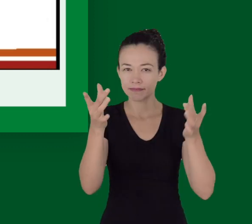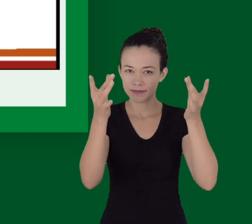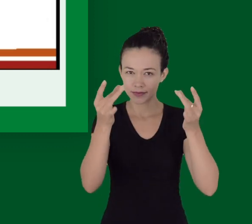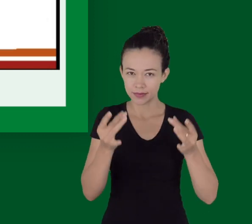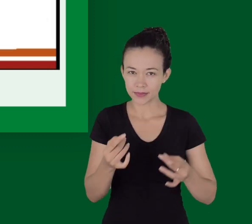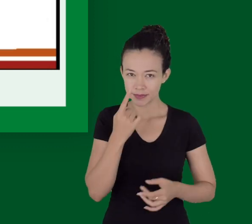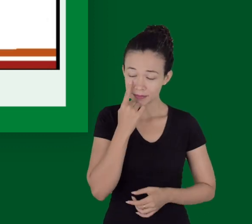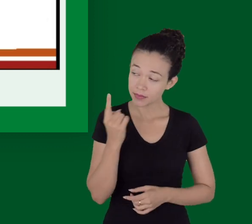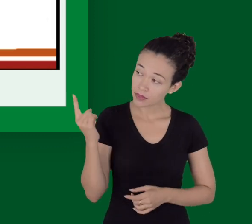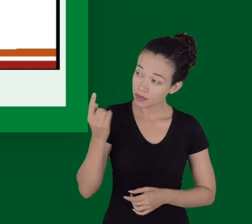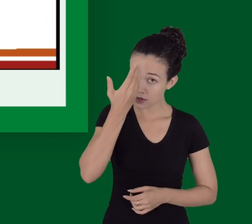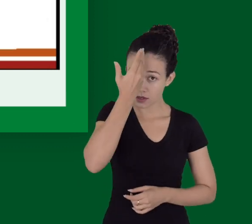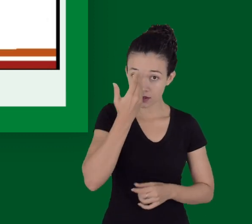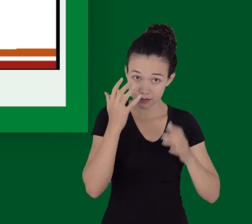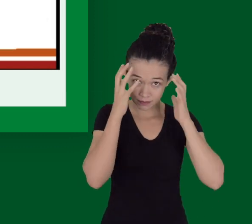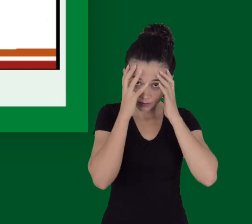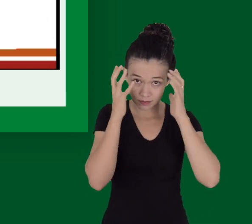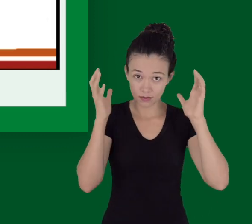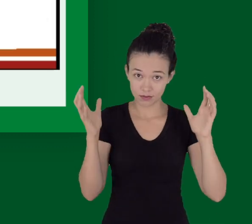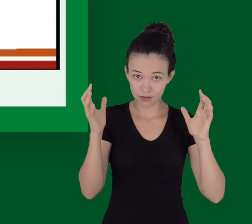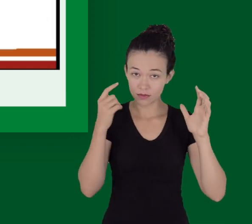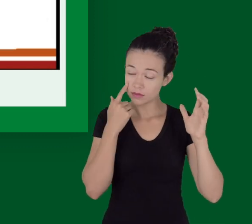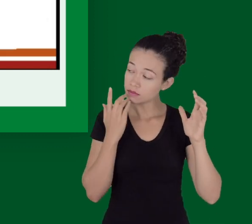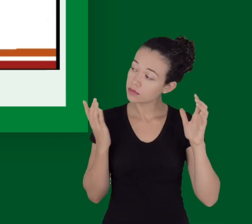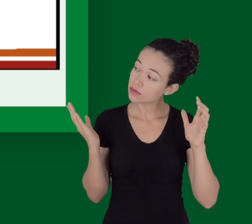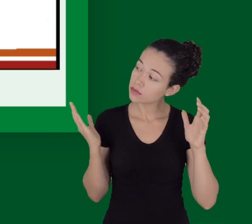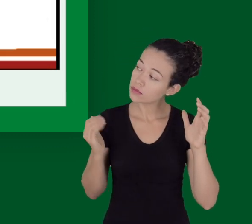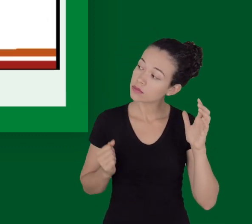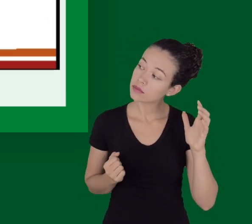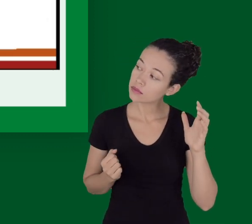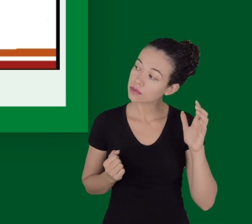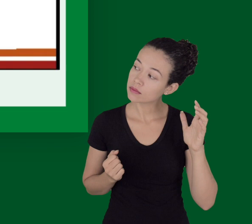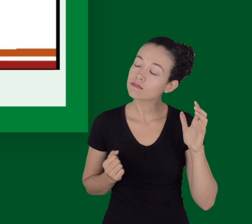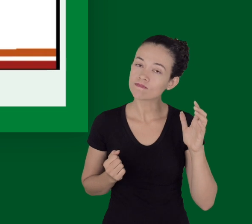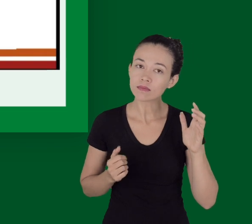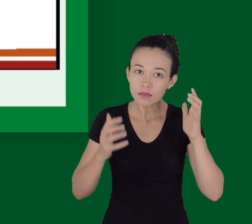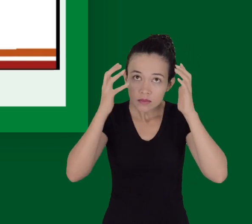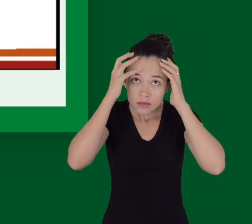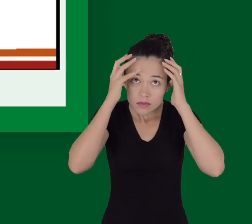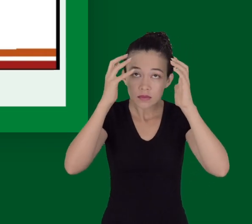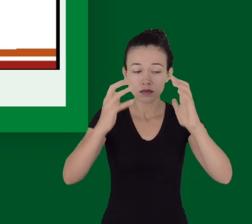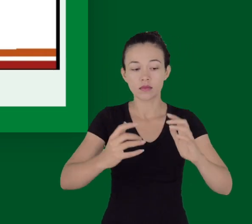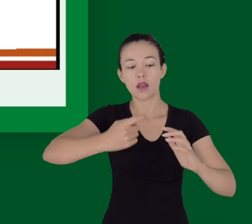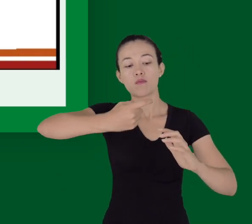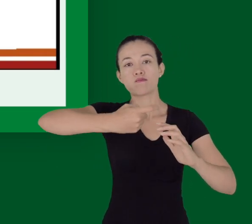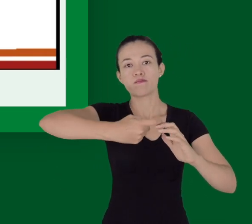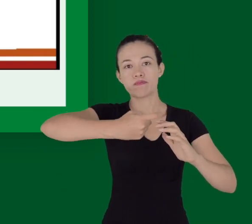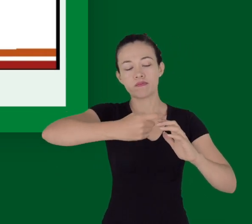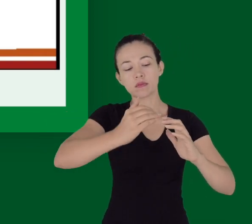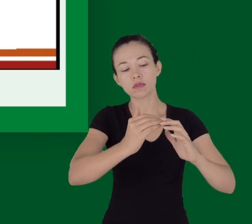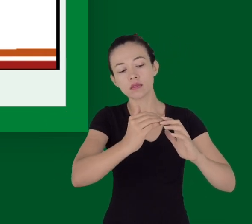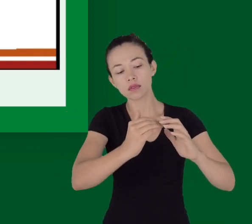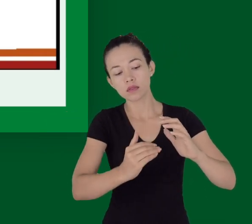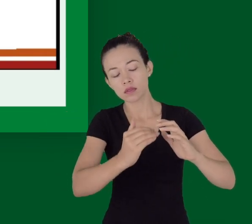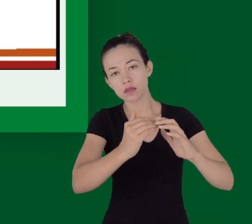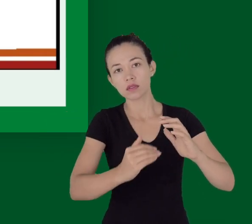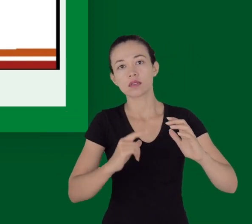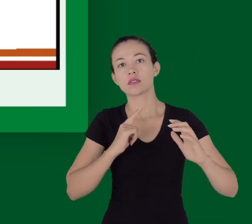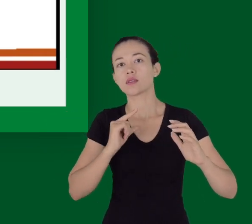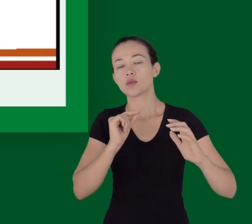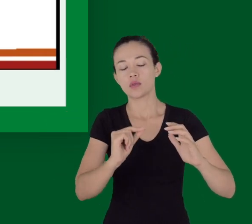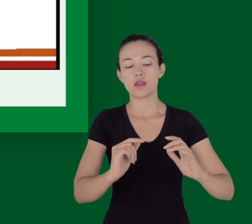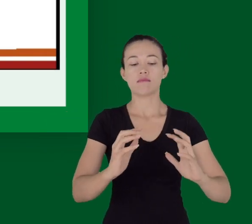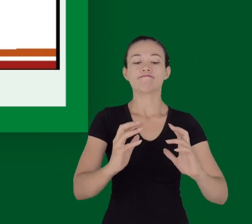detalhe importante, dentro agora de um corte sagital, é que nós temos, abaixo dessa calota craniana, as nossas